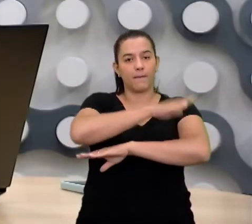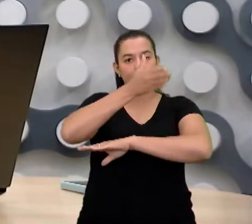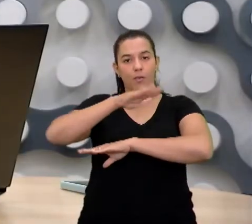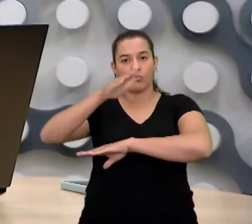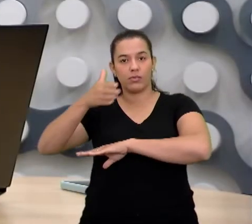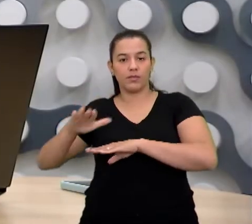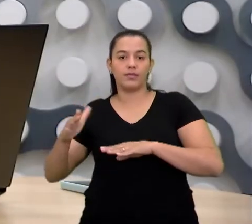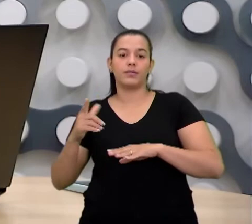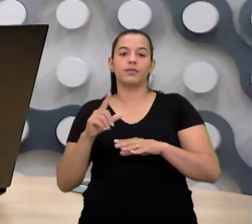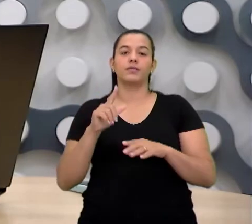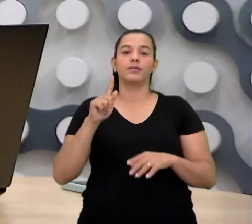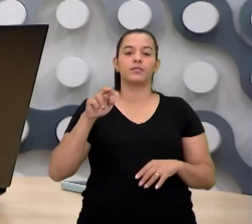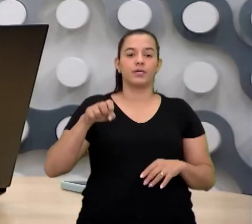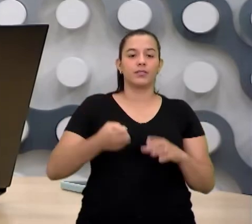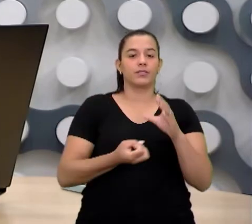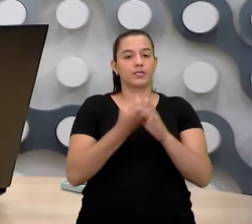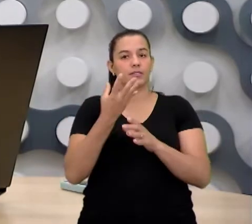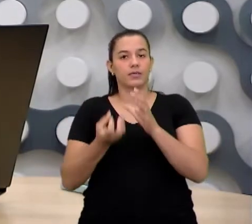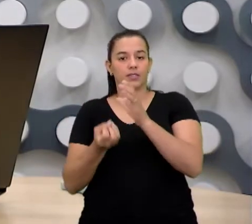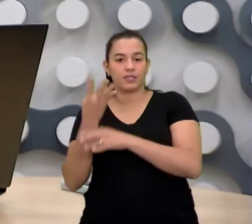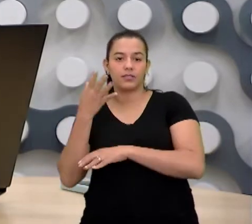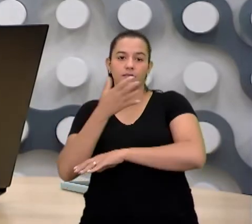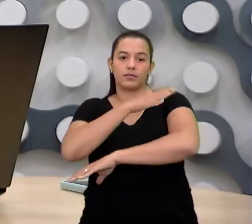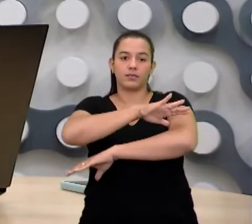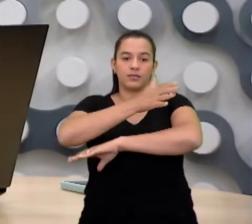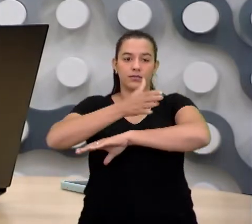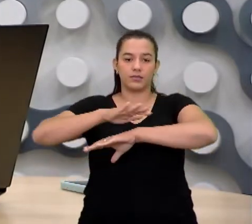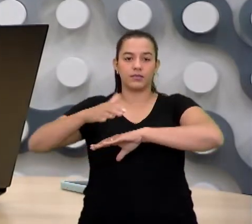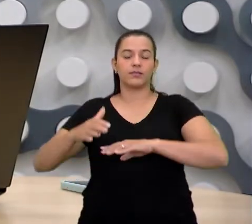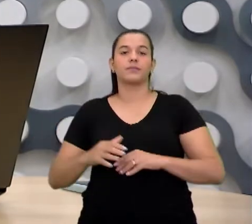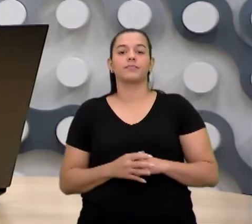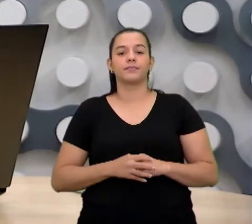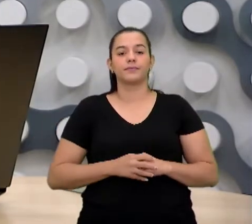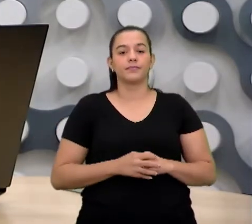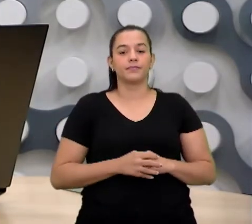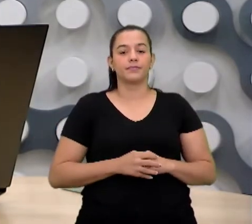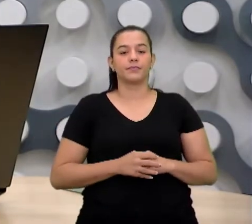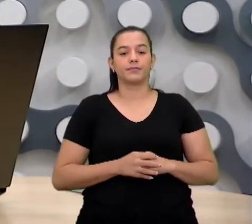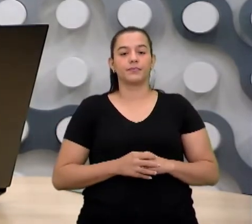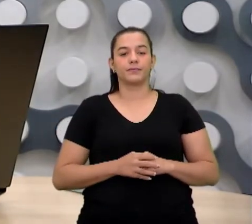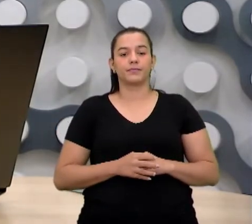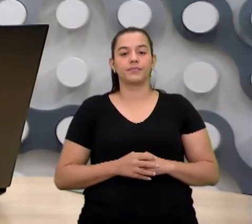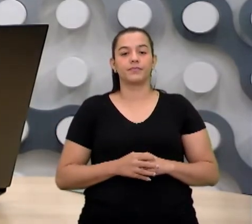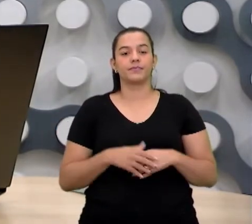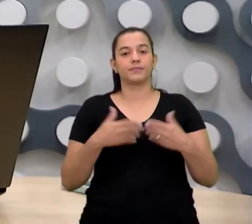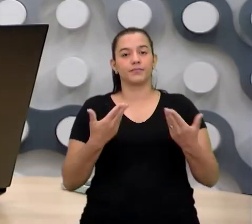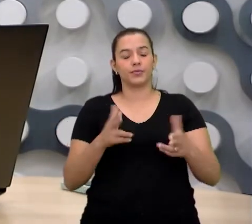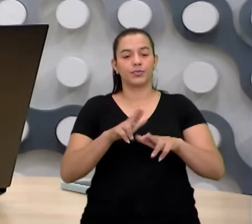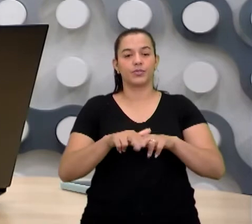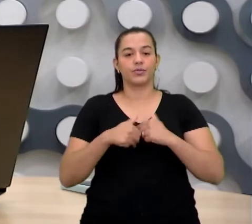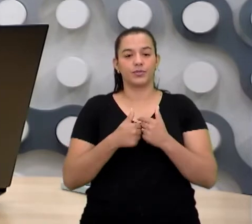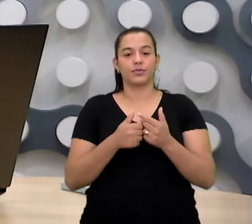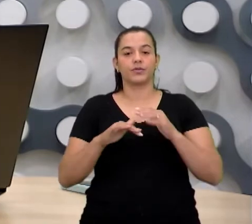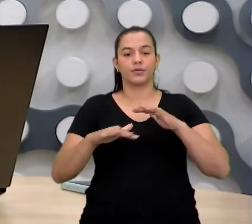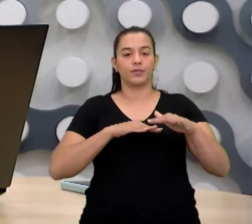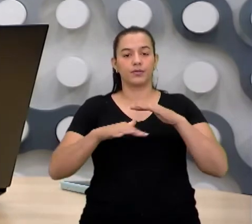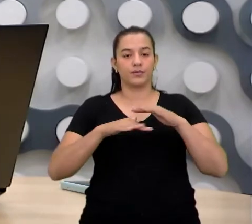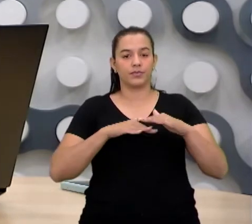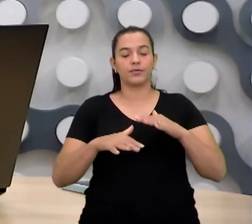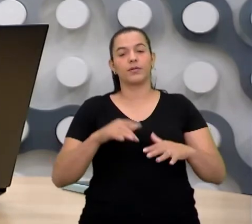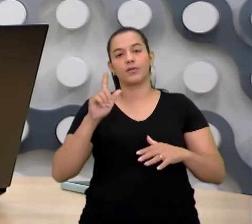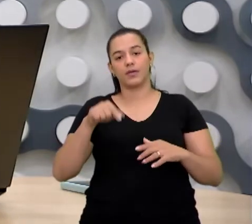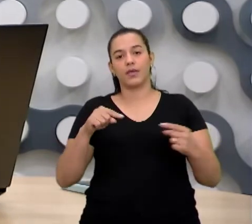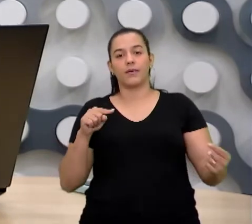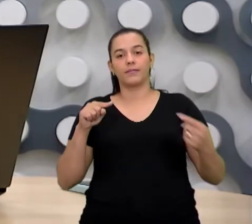né? E gênese, né, surgimento. Surgimento aí de montanhas, tá certo? Então, por isso que a gente fala de movimento de orogênese, que aí